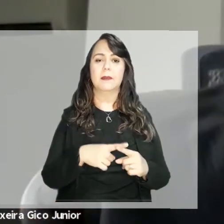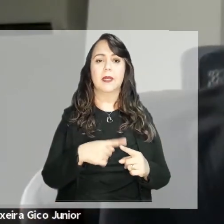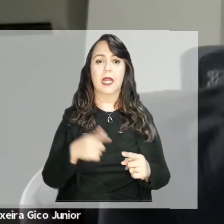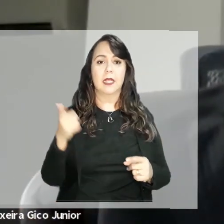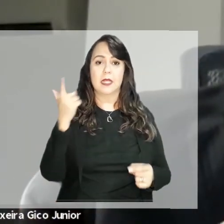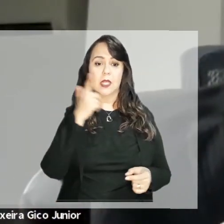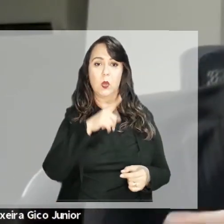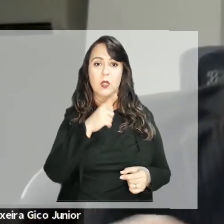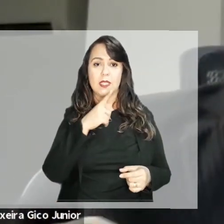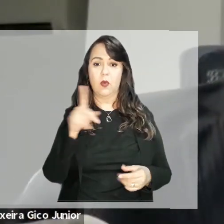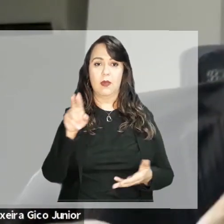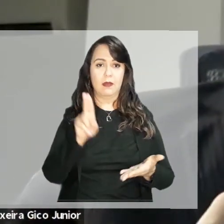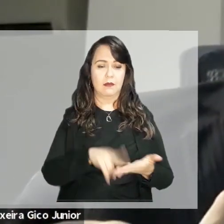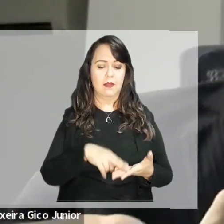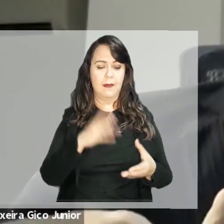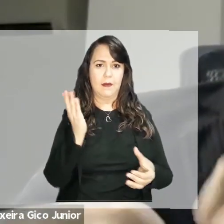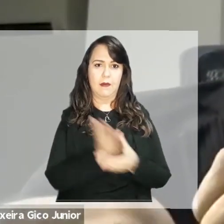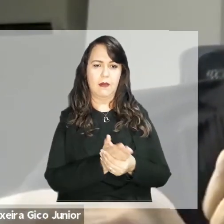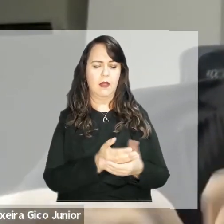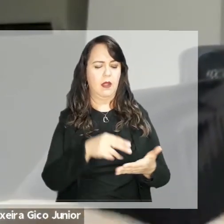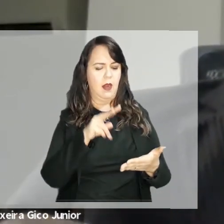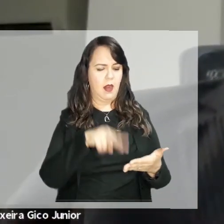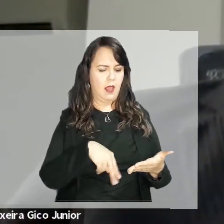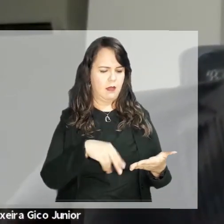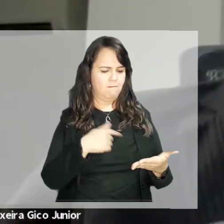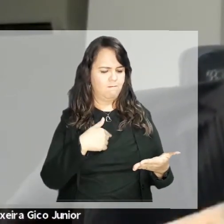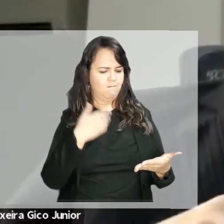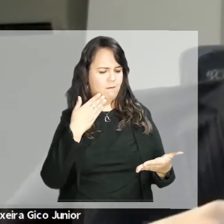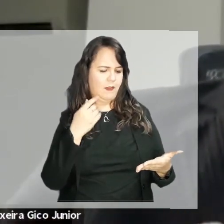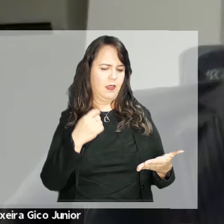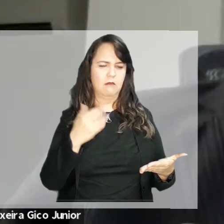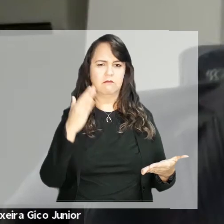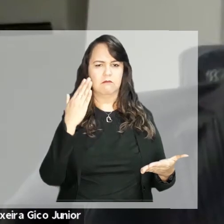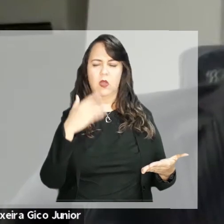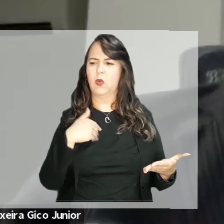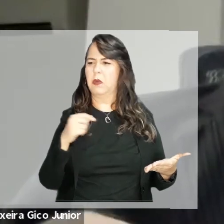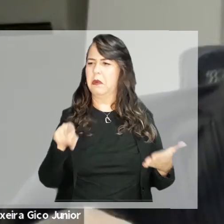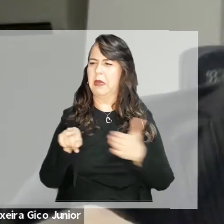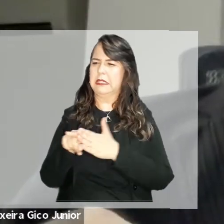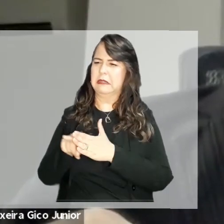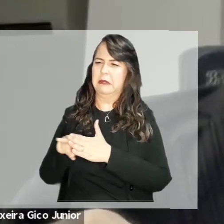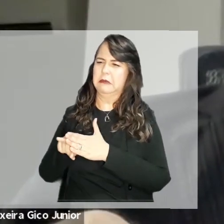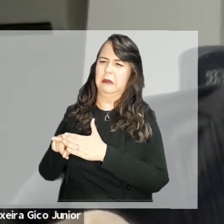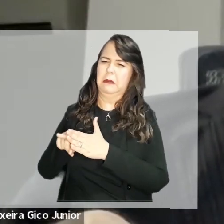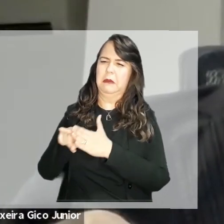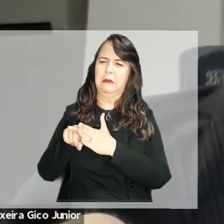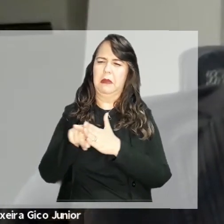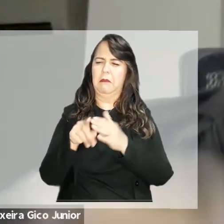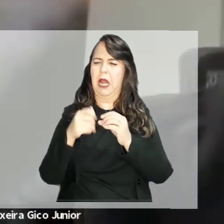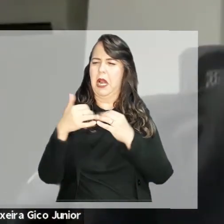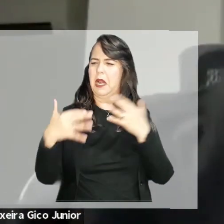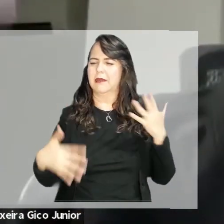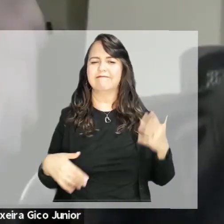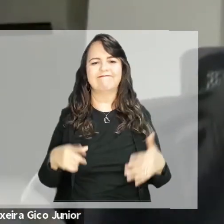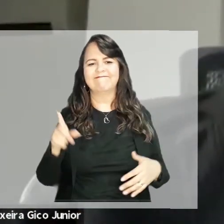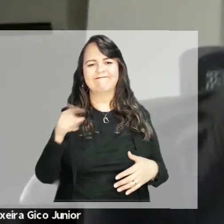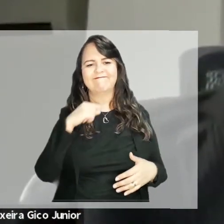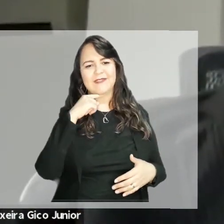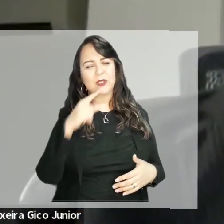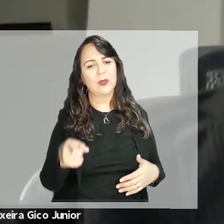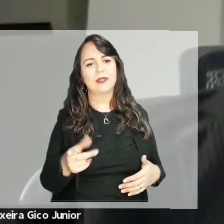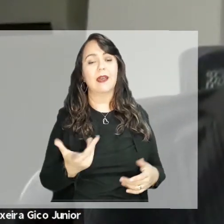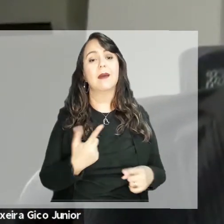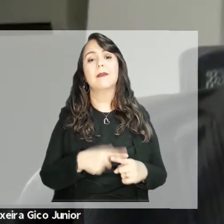Quando você bota a inteligência artificial, você pode colocar nela todo o banco de dados. Todas as